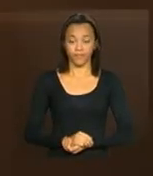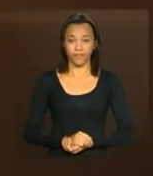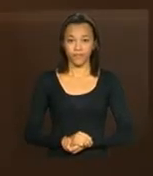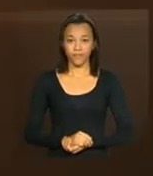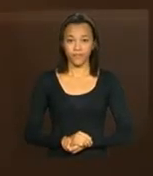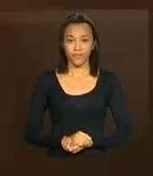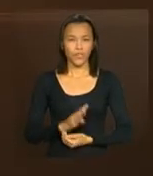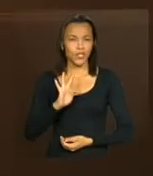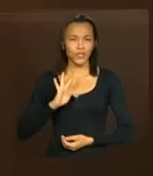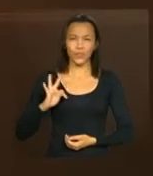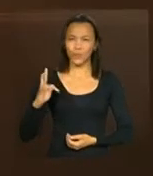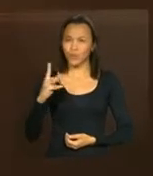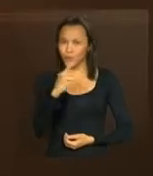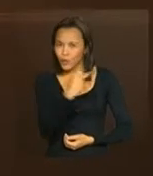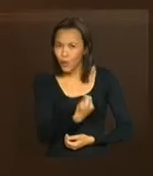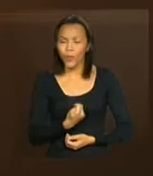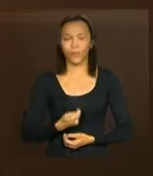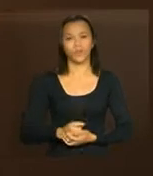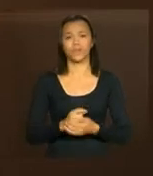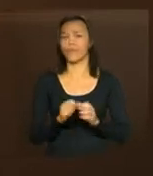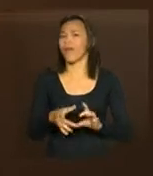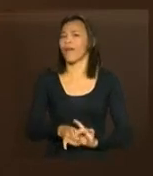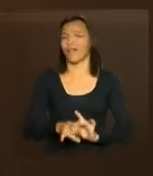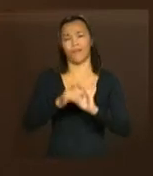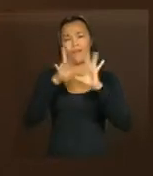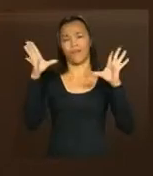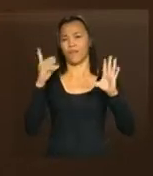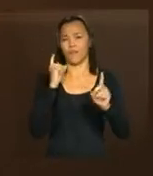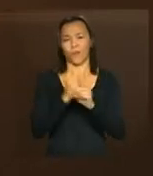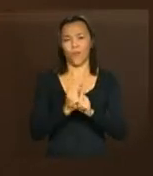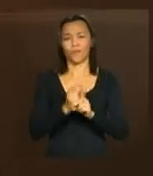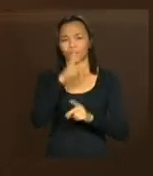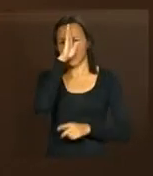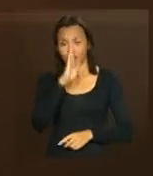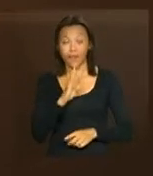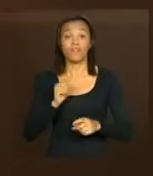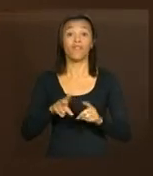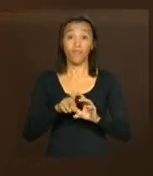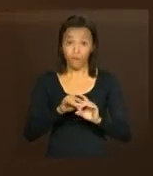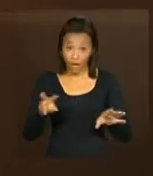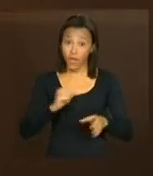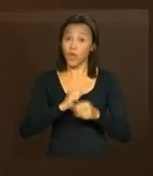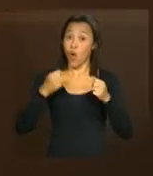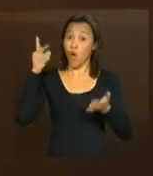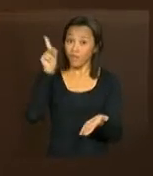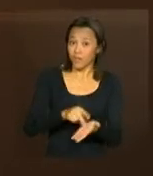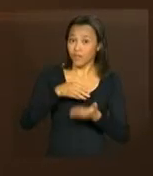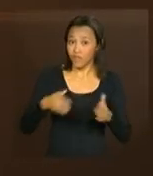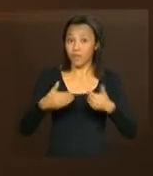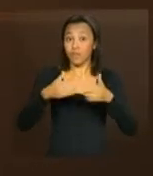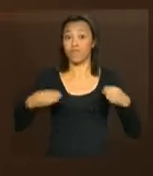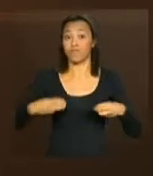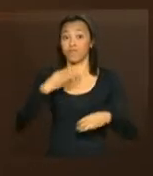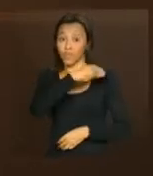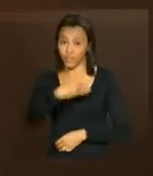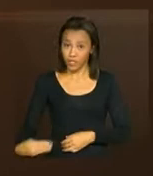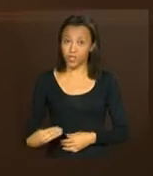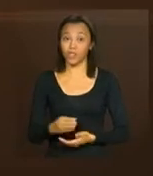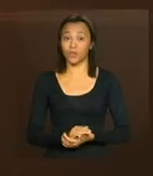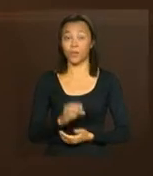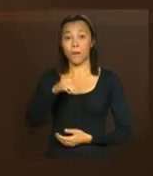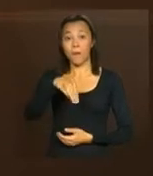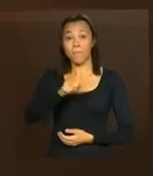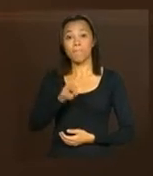e todas as atividades são gratuitas a abertura oficial vai ser realizada pelo ministro da Ciência Tecnologia e inovação